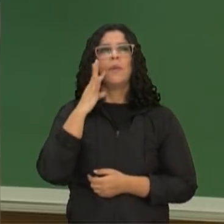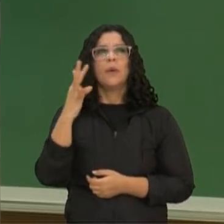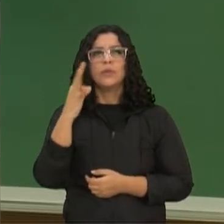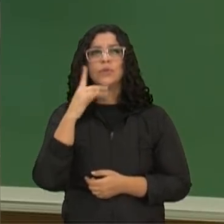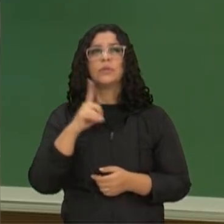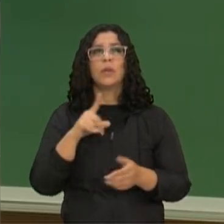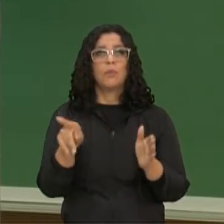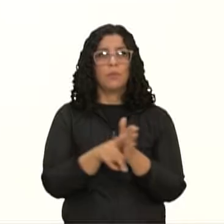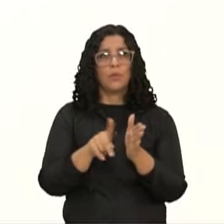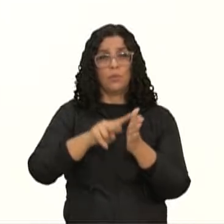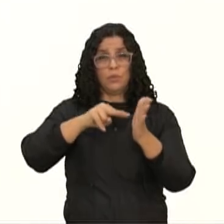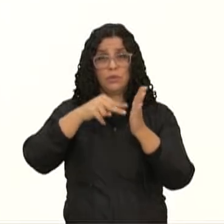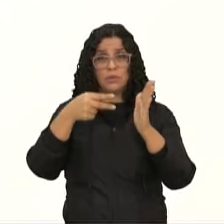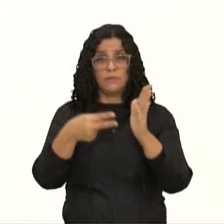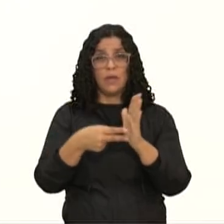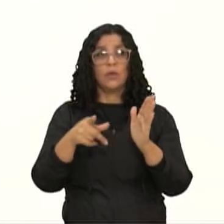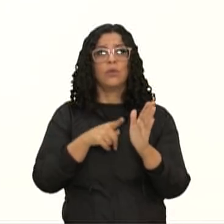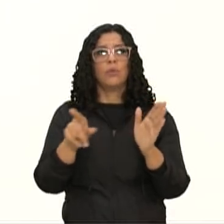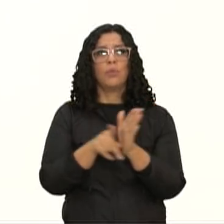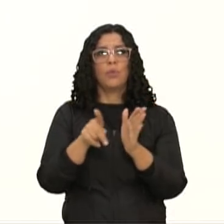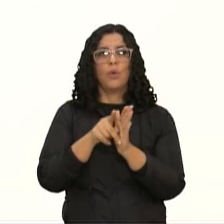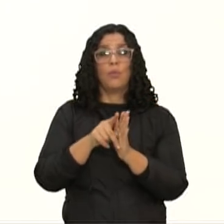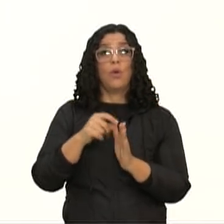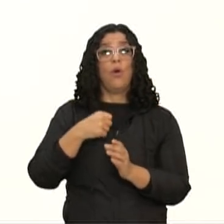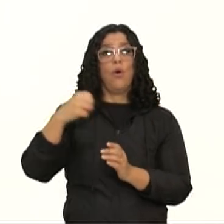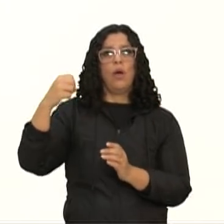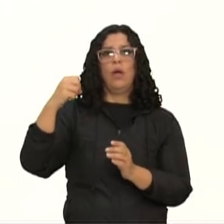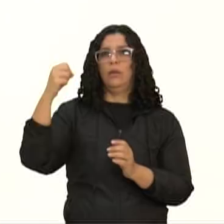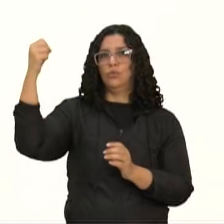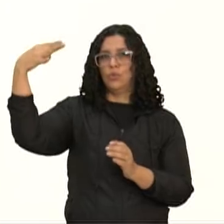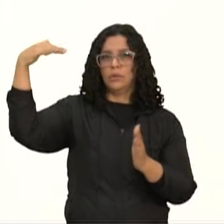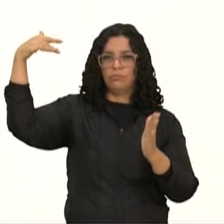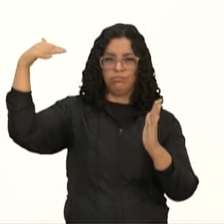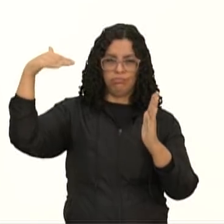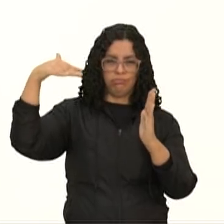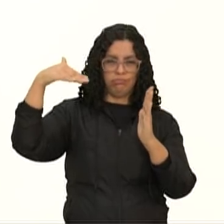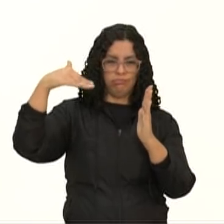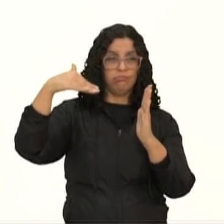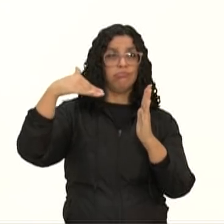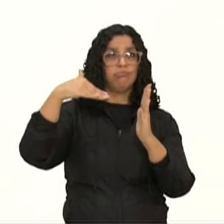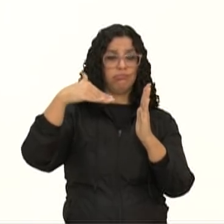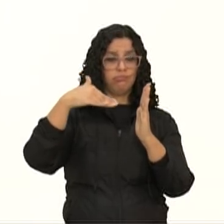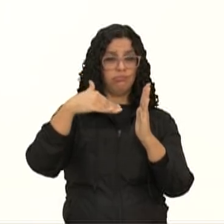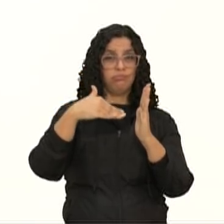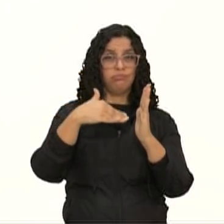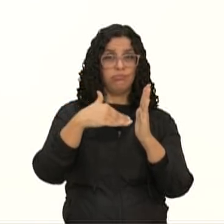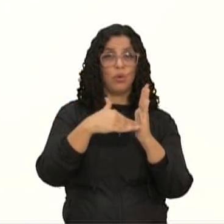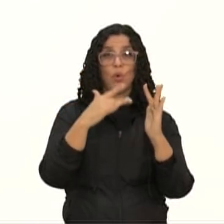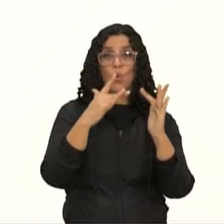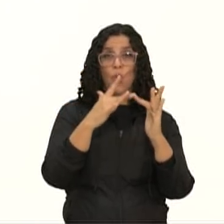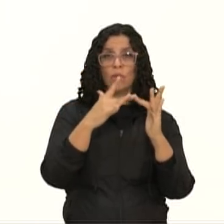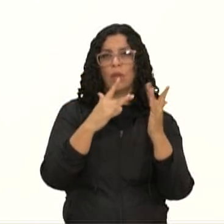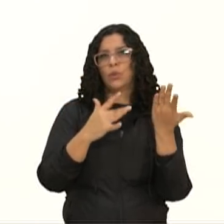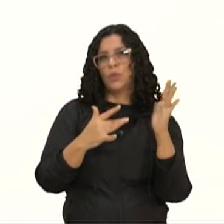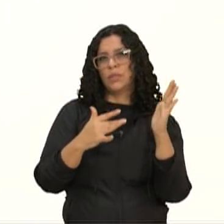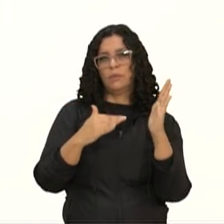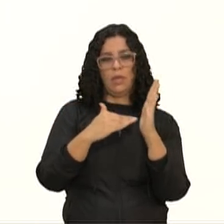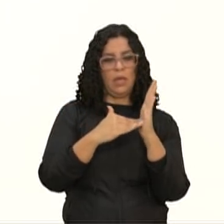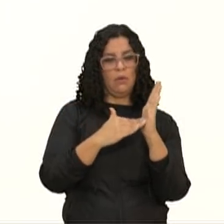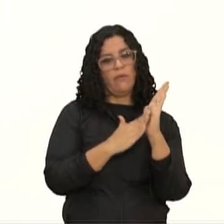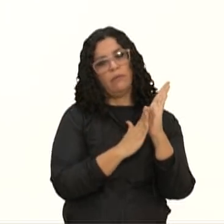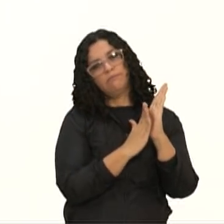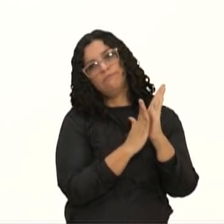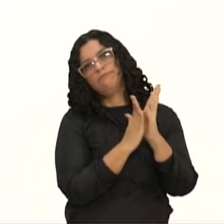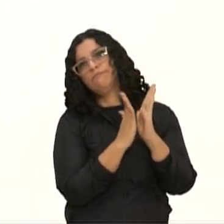temos o correspondente do raio luminoso que ele avança e ele colide, então, nessa superfície espelhada, por exemplo, e ele